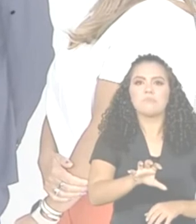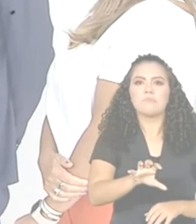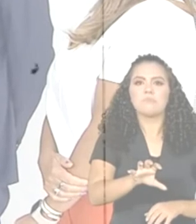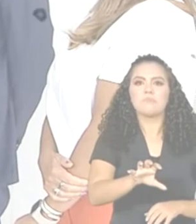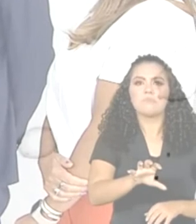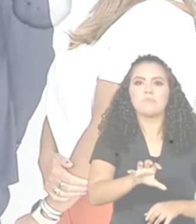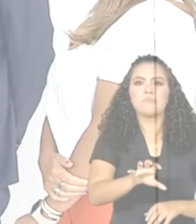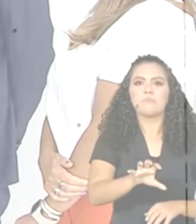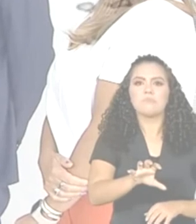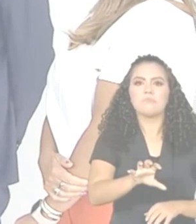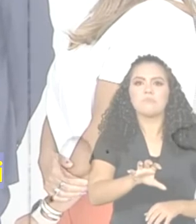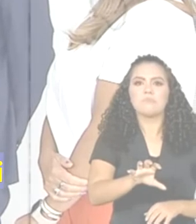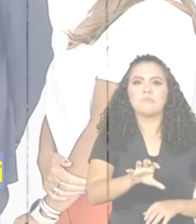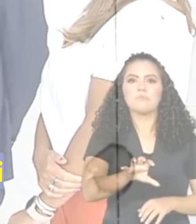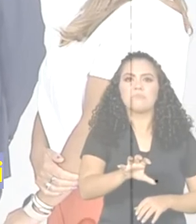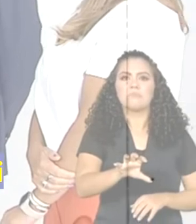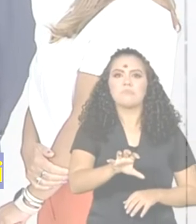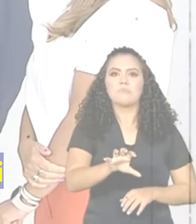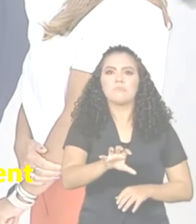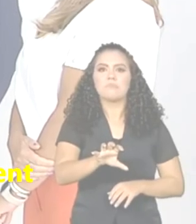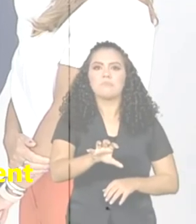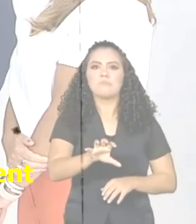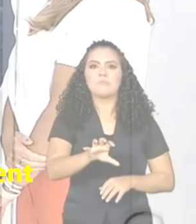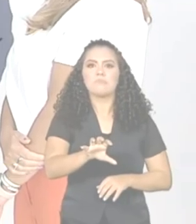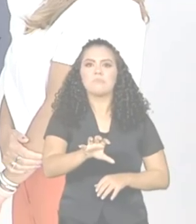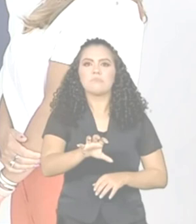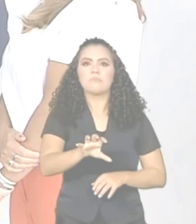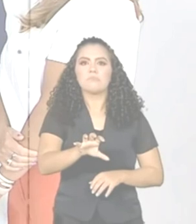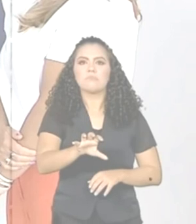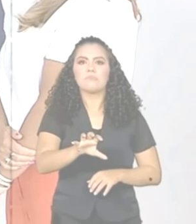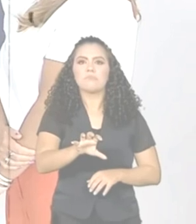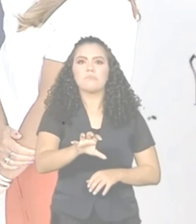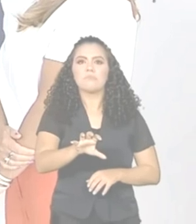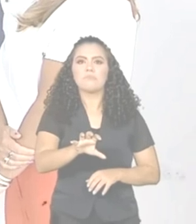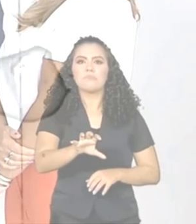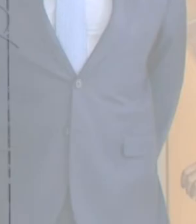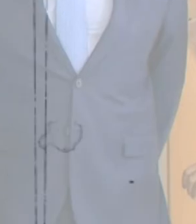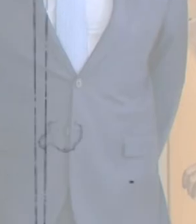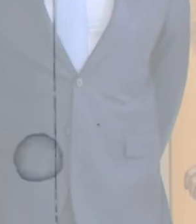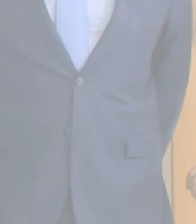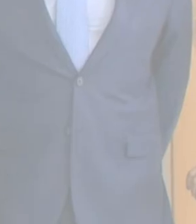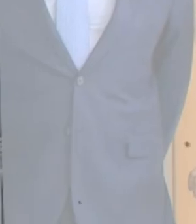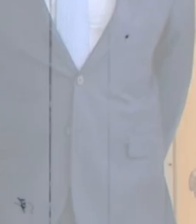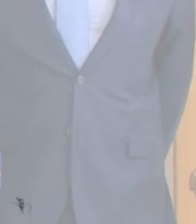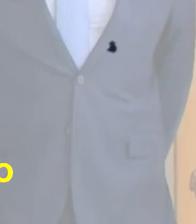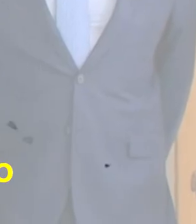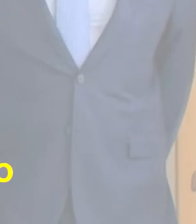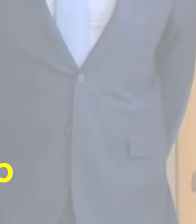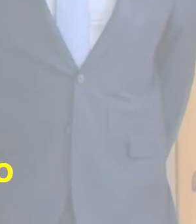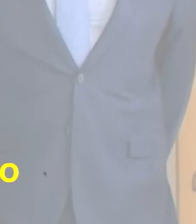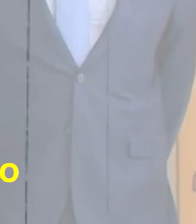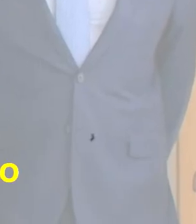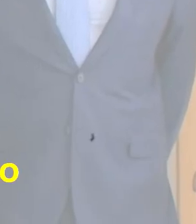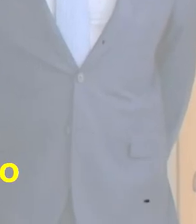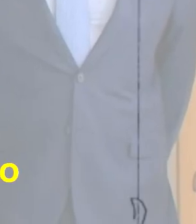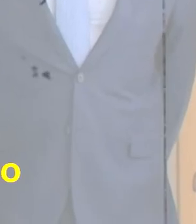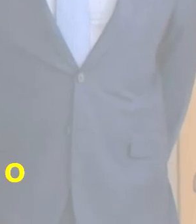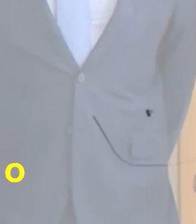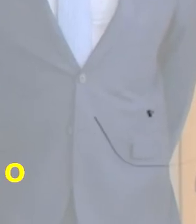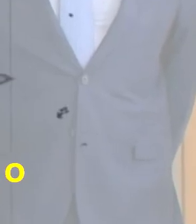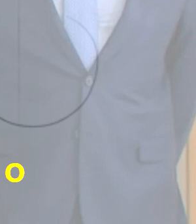anos. Lewandowski presidiu o julgamento do impeachment de Dilma e está no Tribunal Permanente do